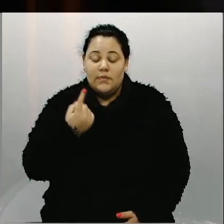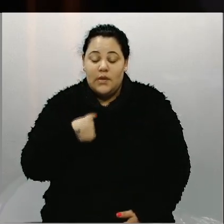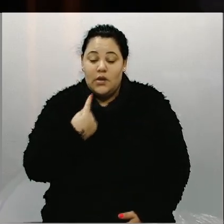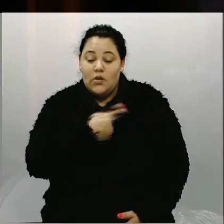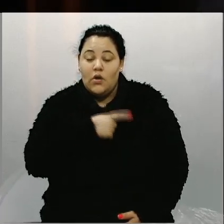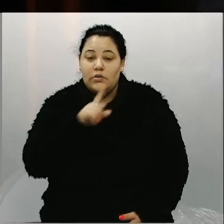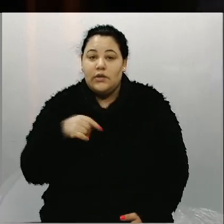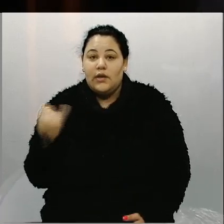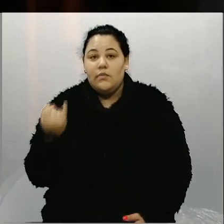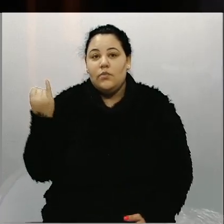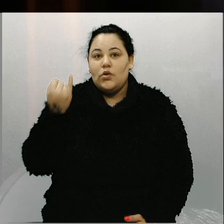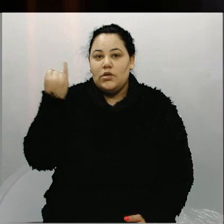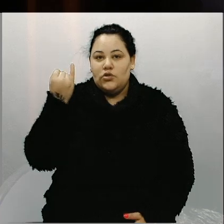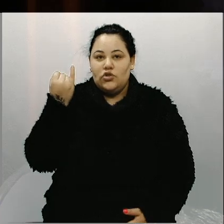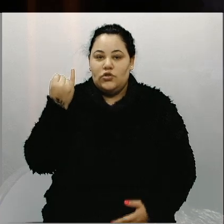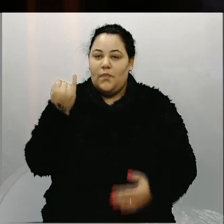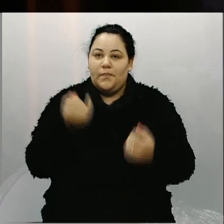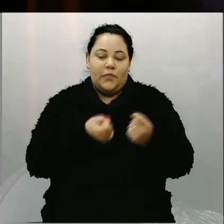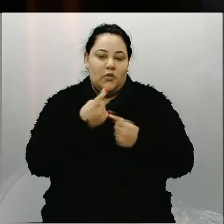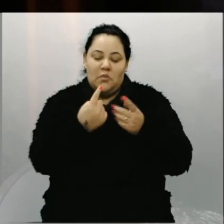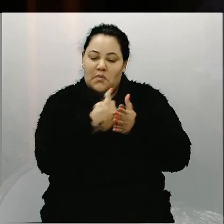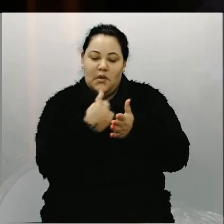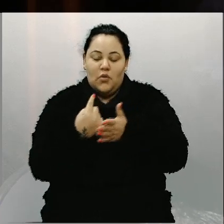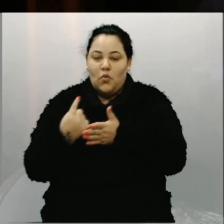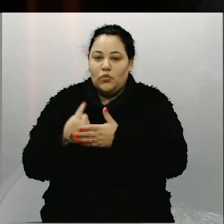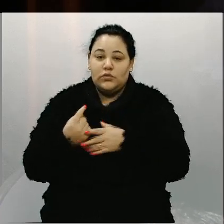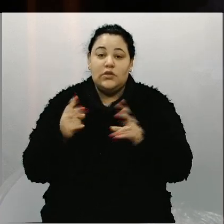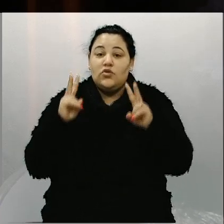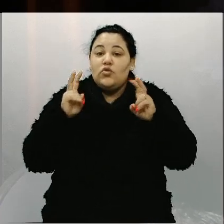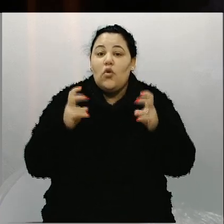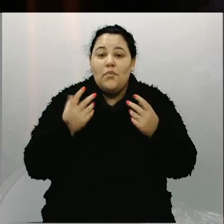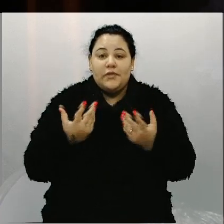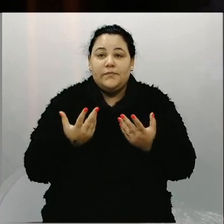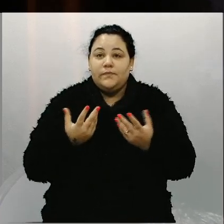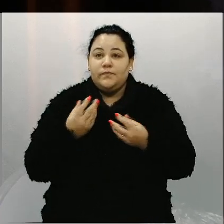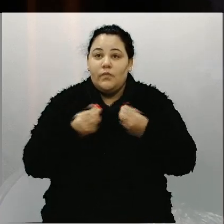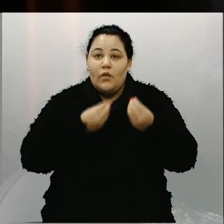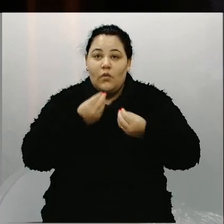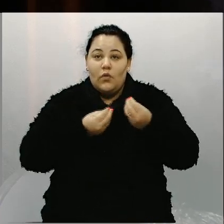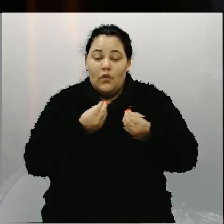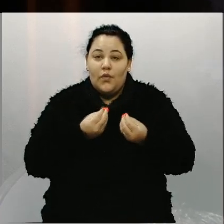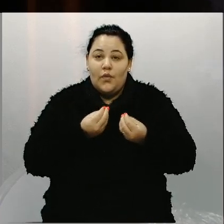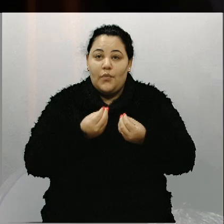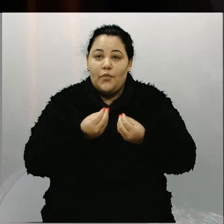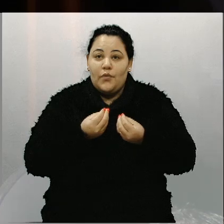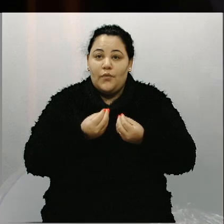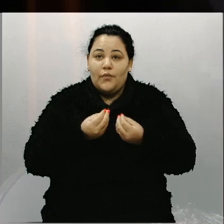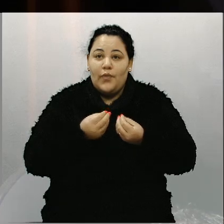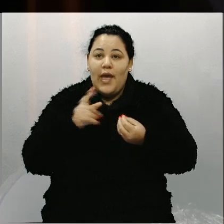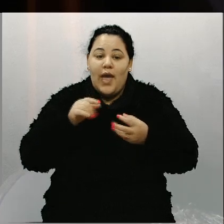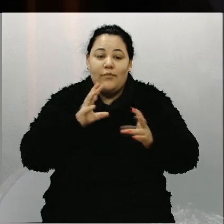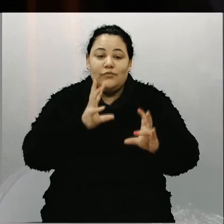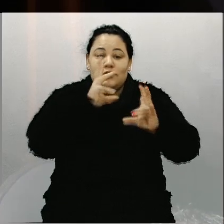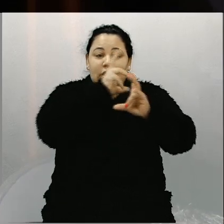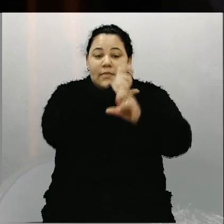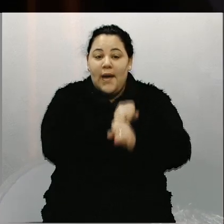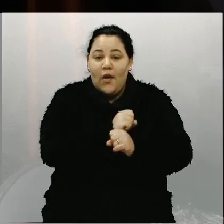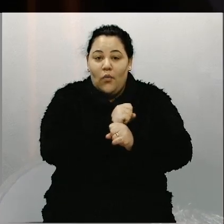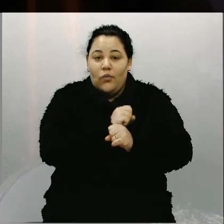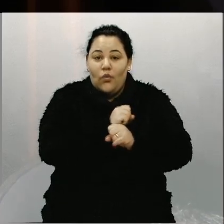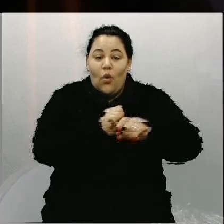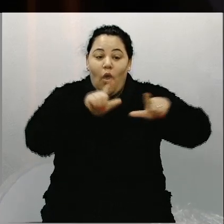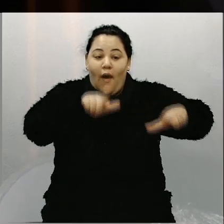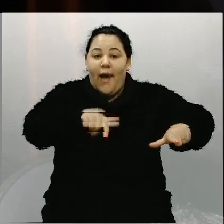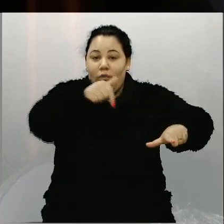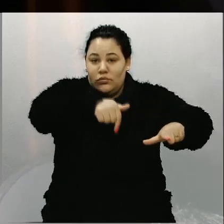importante algum questionamento sobre como está o bem-estar animal. Está para ser construído, se já está pronto, não está? O